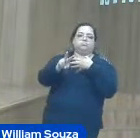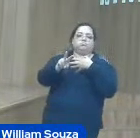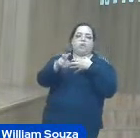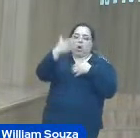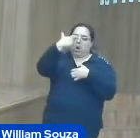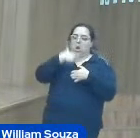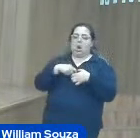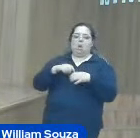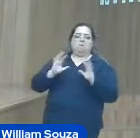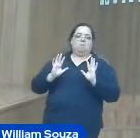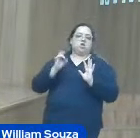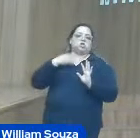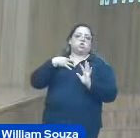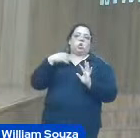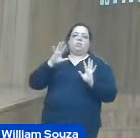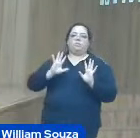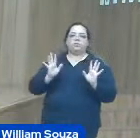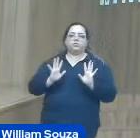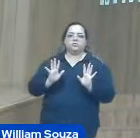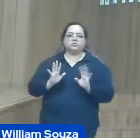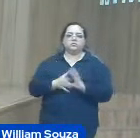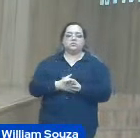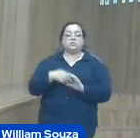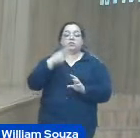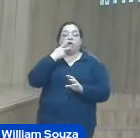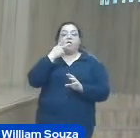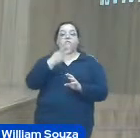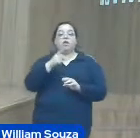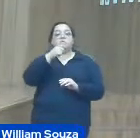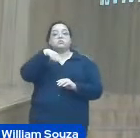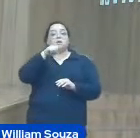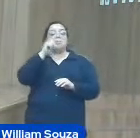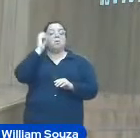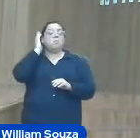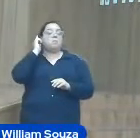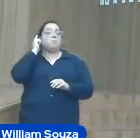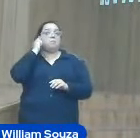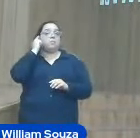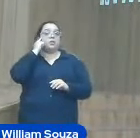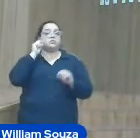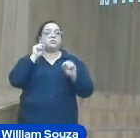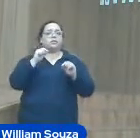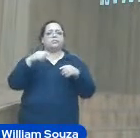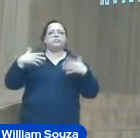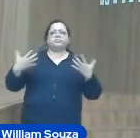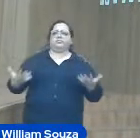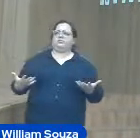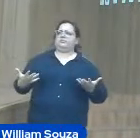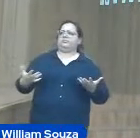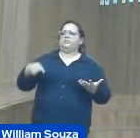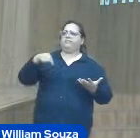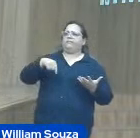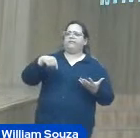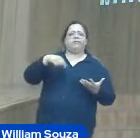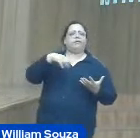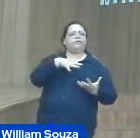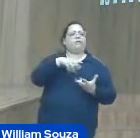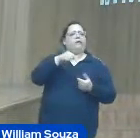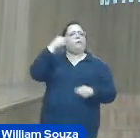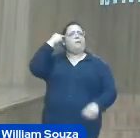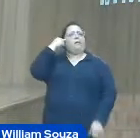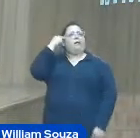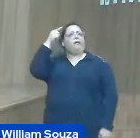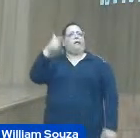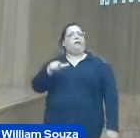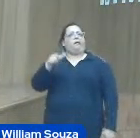E quando eu falo isso, eu sei que vocês podem pensar assim: puxa, pô, Matias, mas nesse mundo eu só vou pensar no outro e